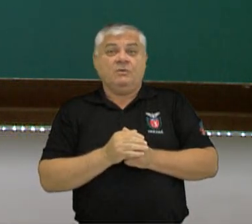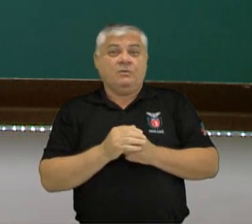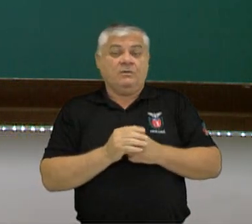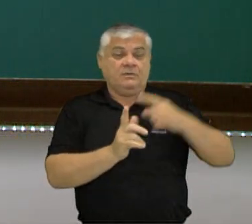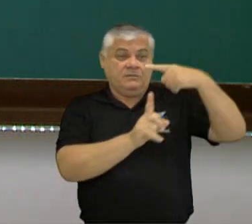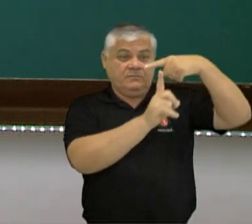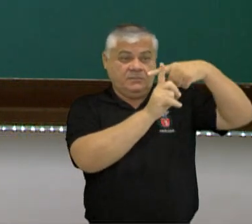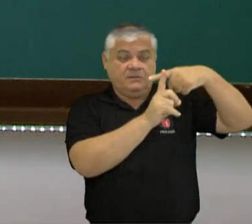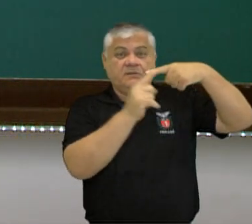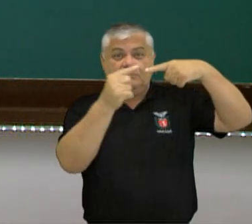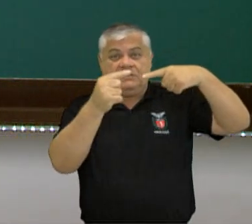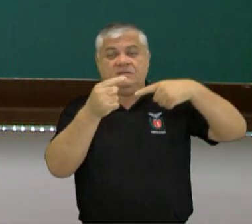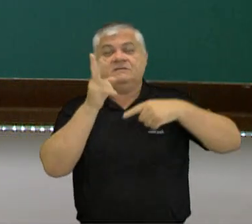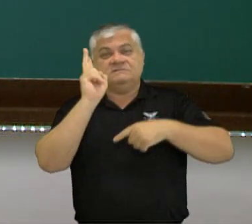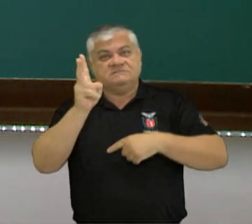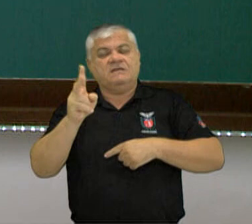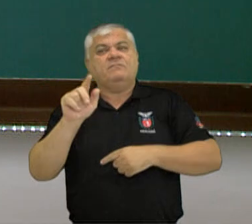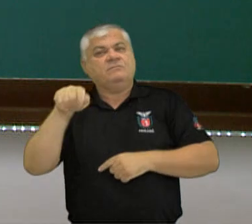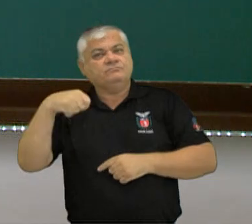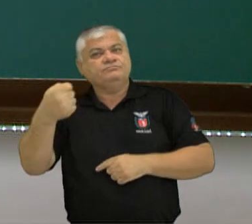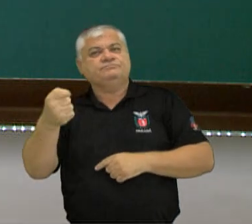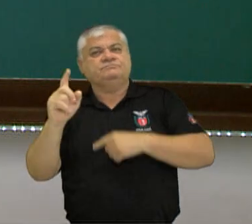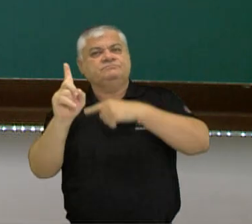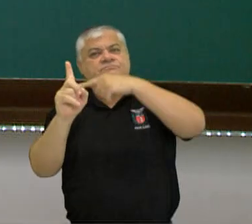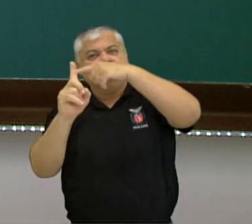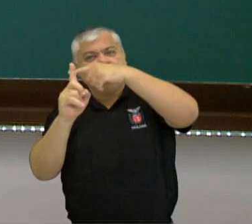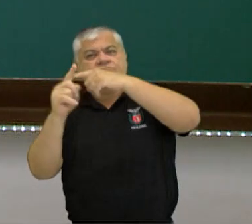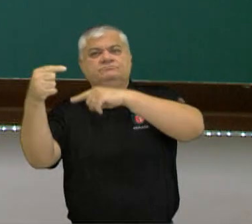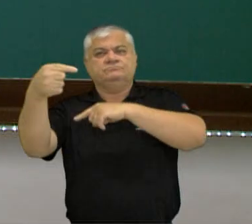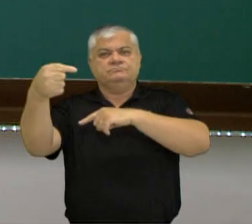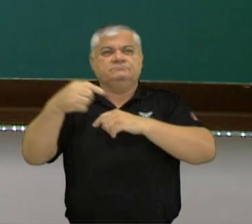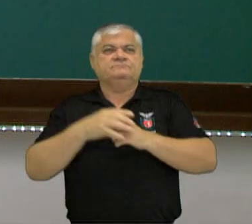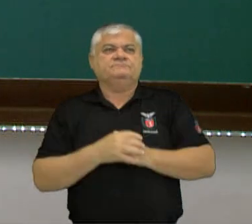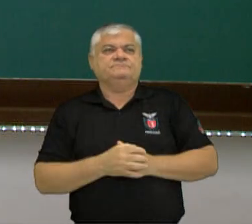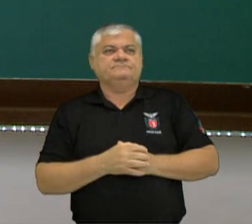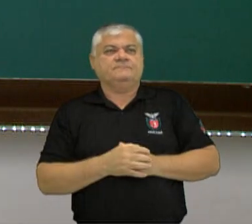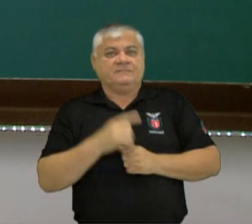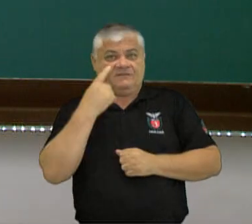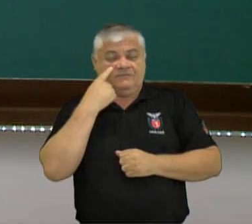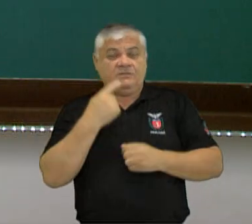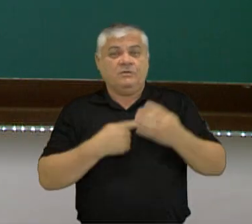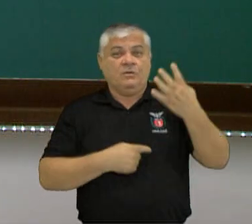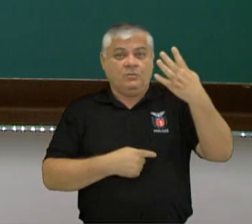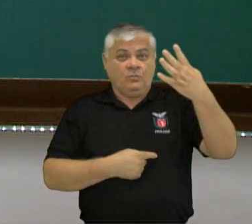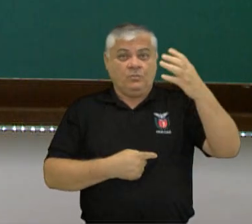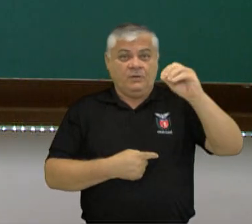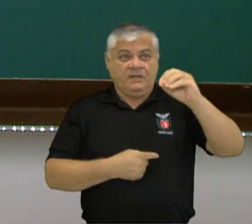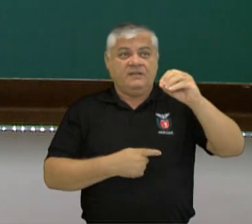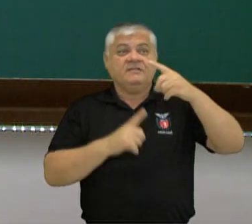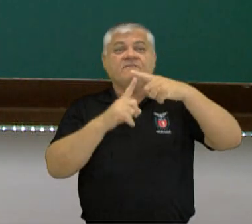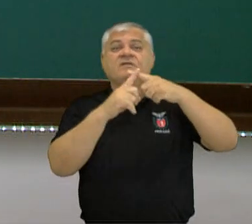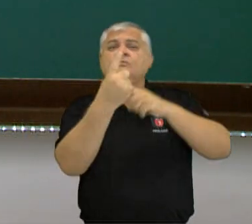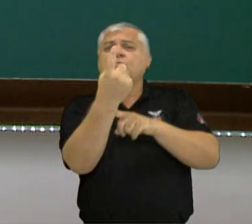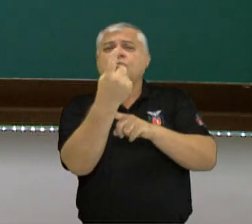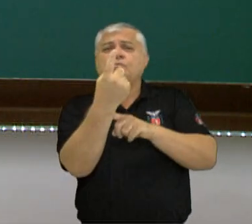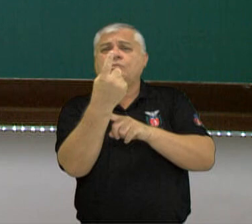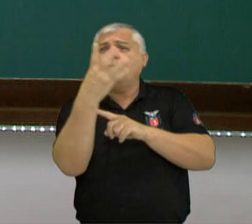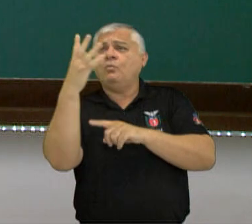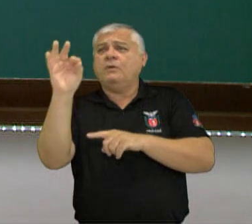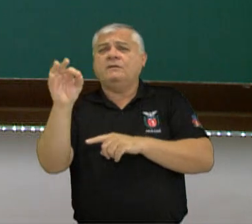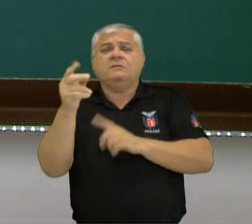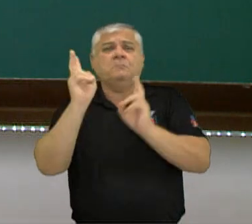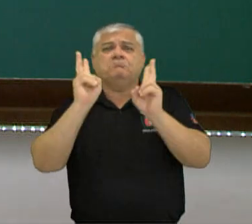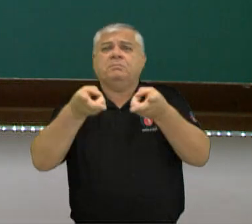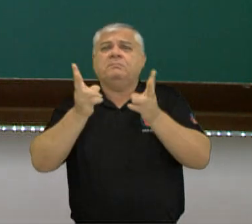é sempre um número inteiro. E essa propriedade aqui, eu estou multiplicando por 1 e ele não altera o número que está